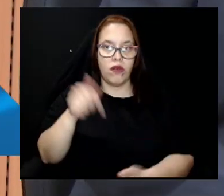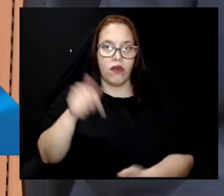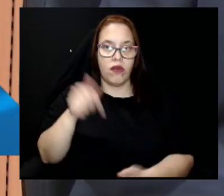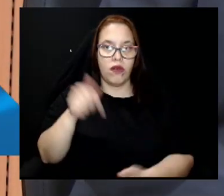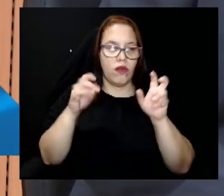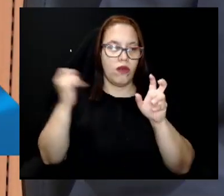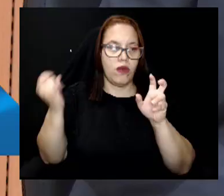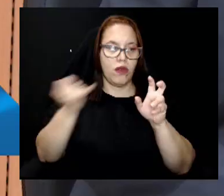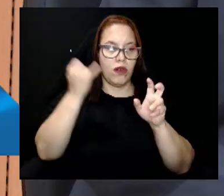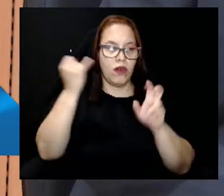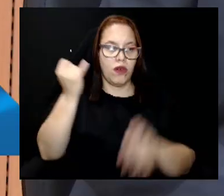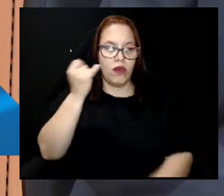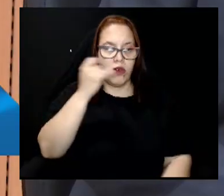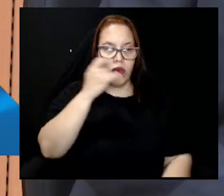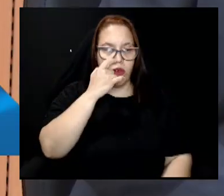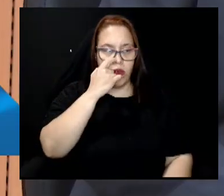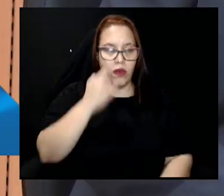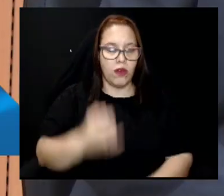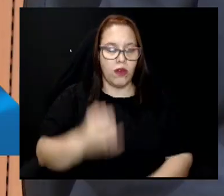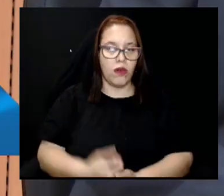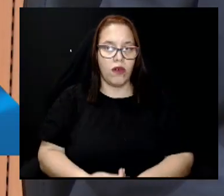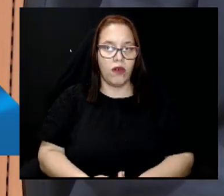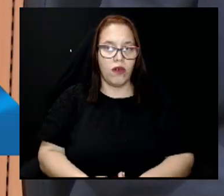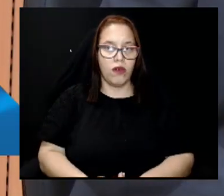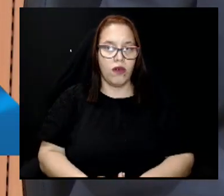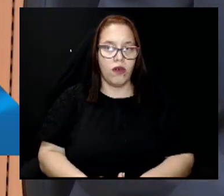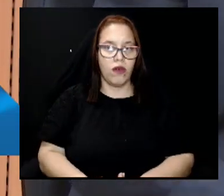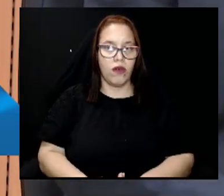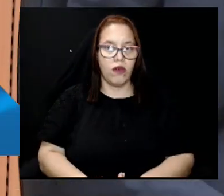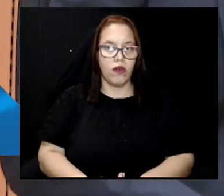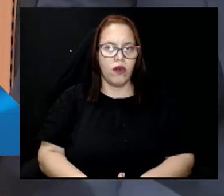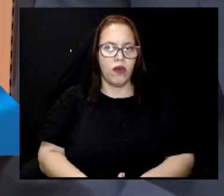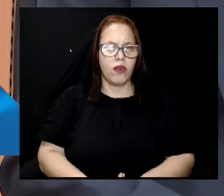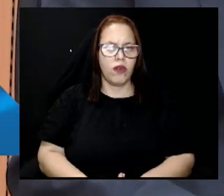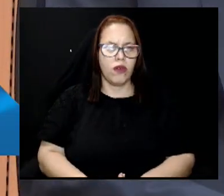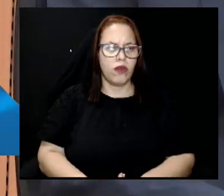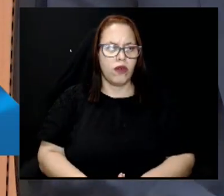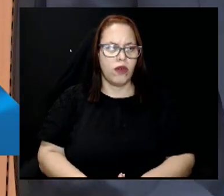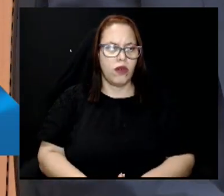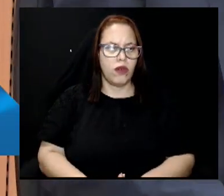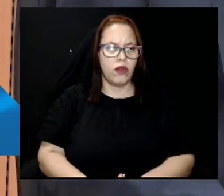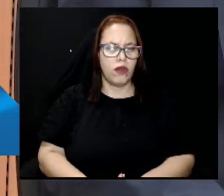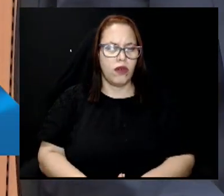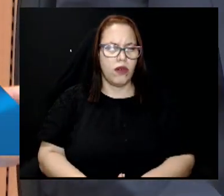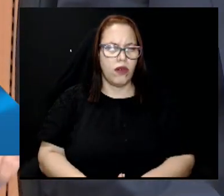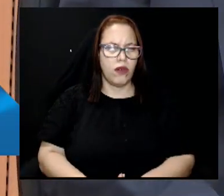né? Nós debatemos aqui, na ocasião,